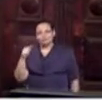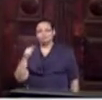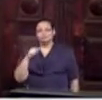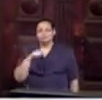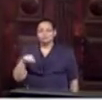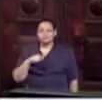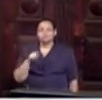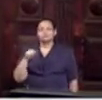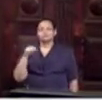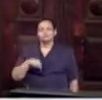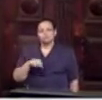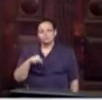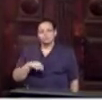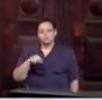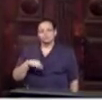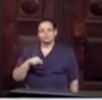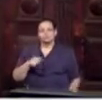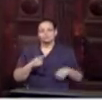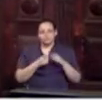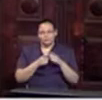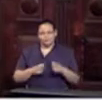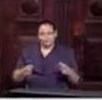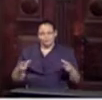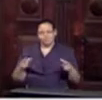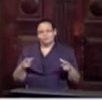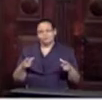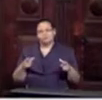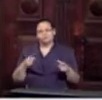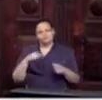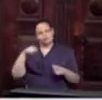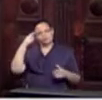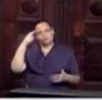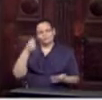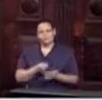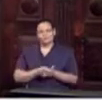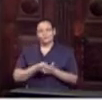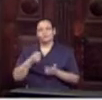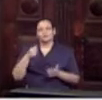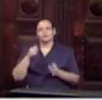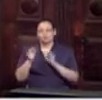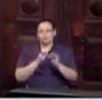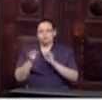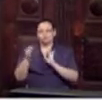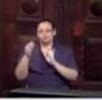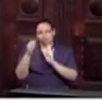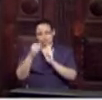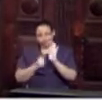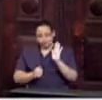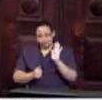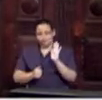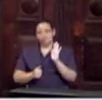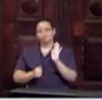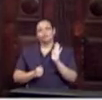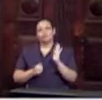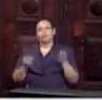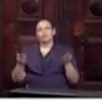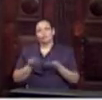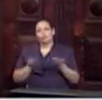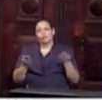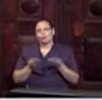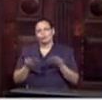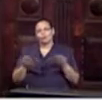nós aqui, por maioria apertada, decidimos retirar o projeto da pauta e